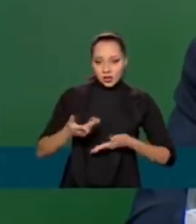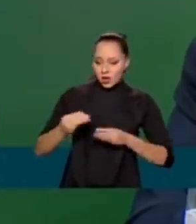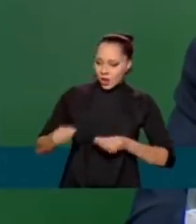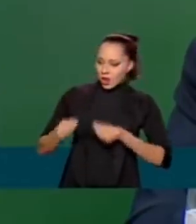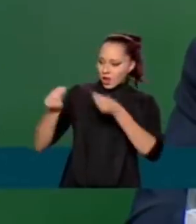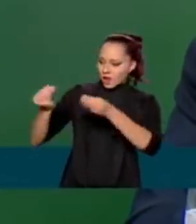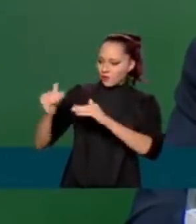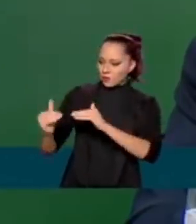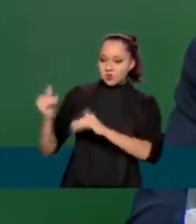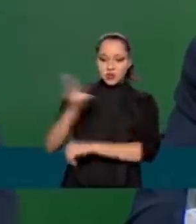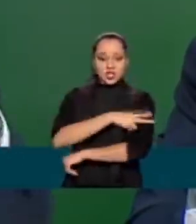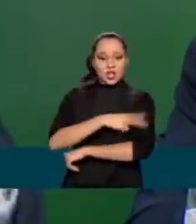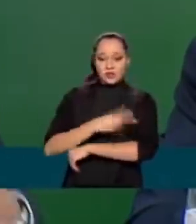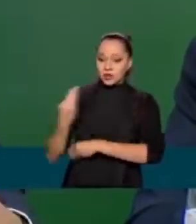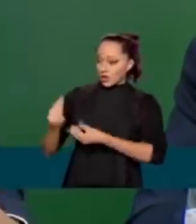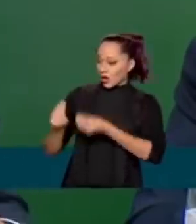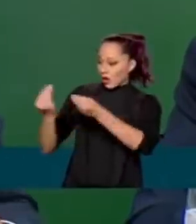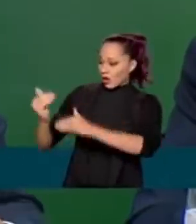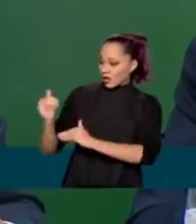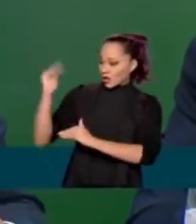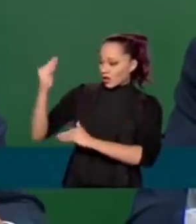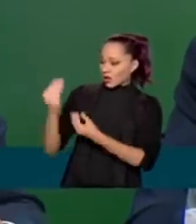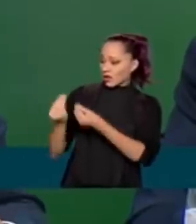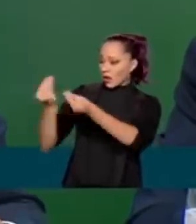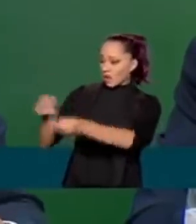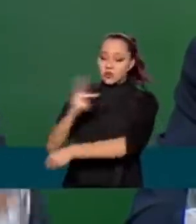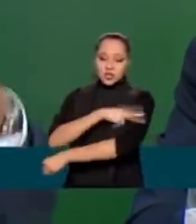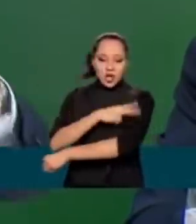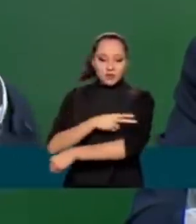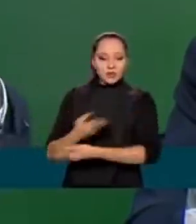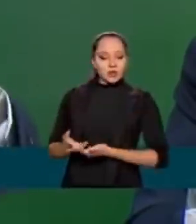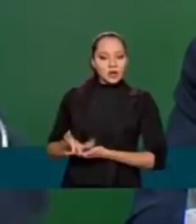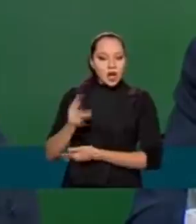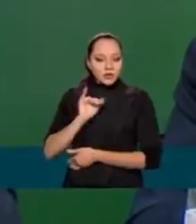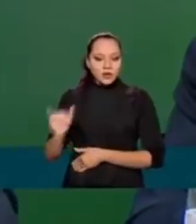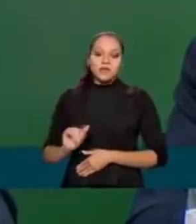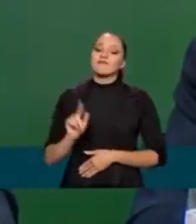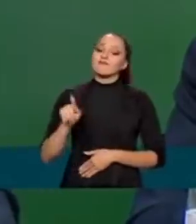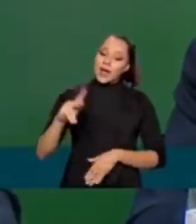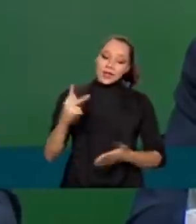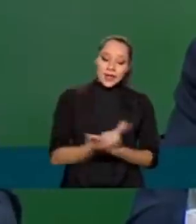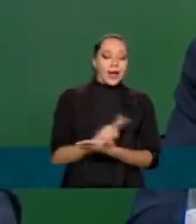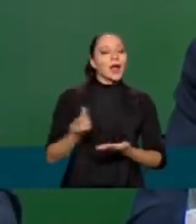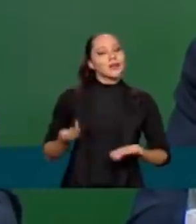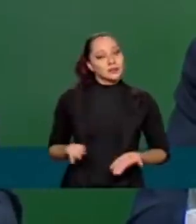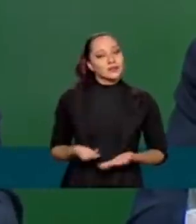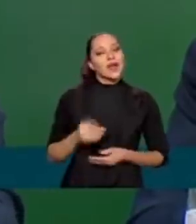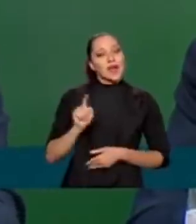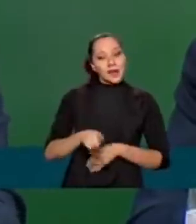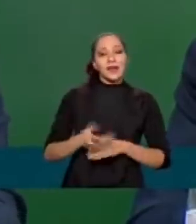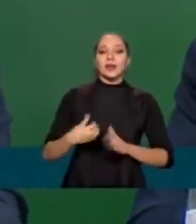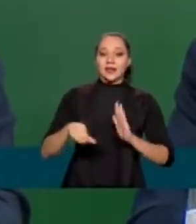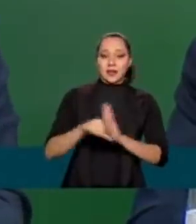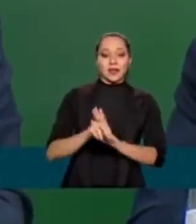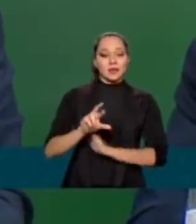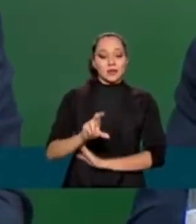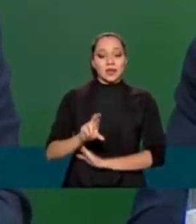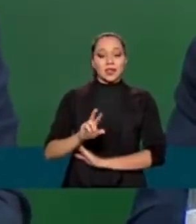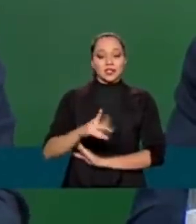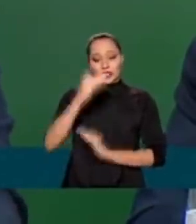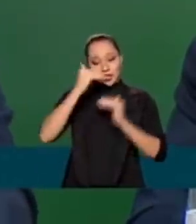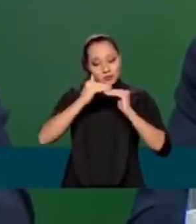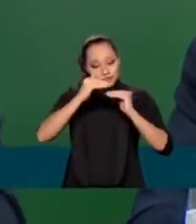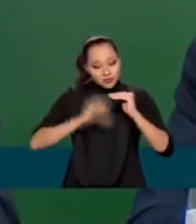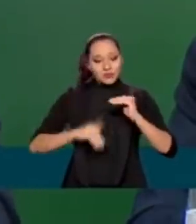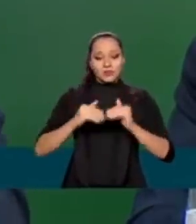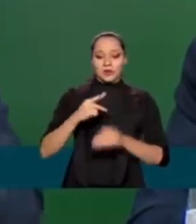superior hierárquico? É dever dele. Aí está a prevaricação. Por outro lado,